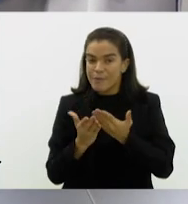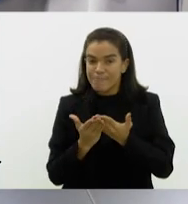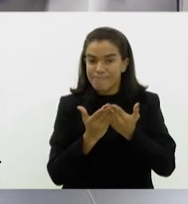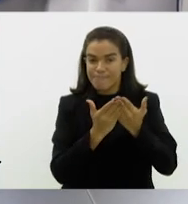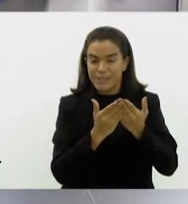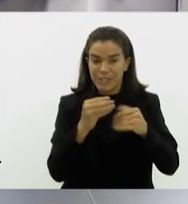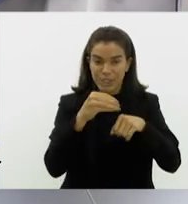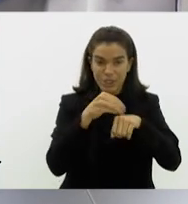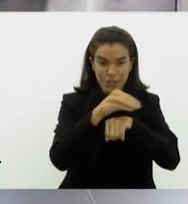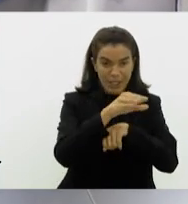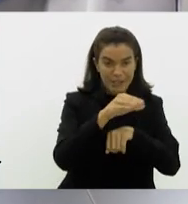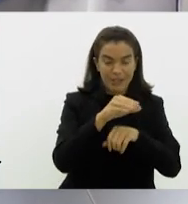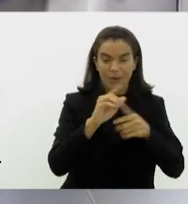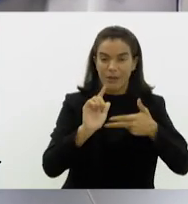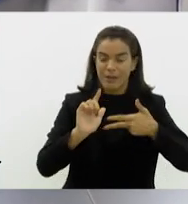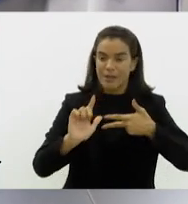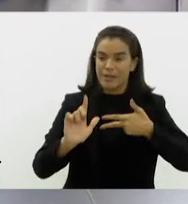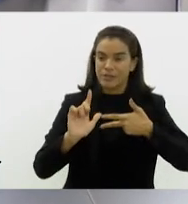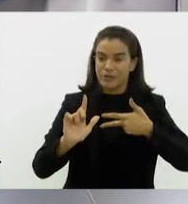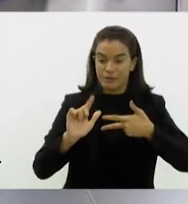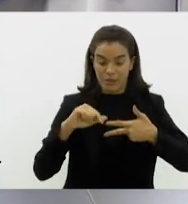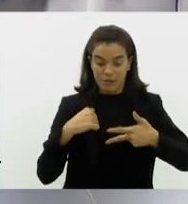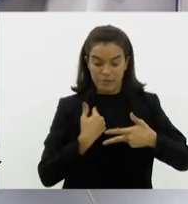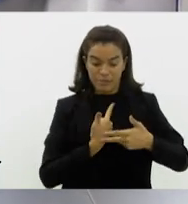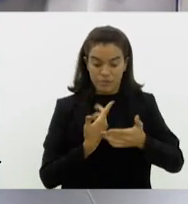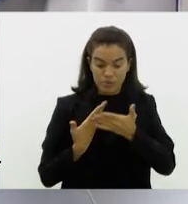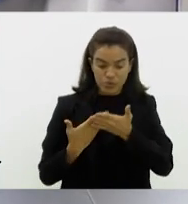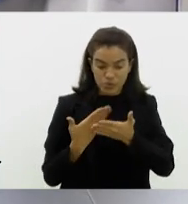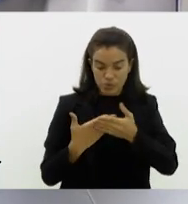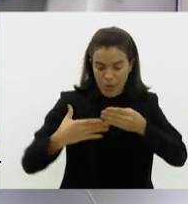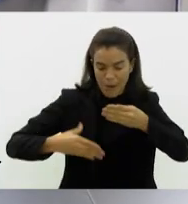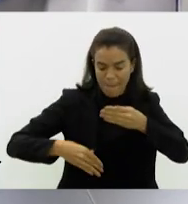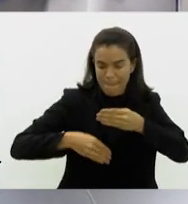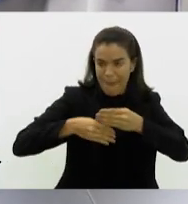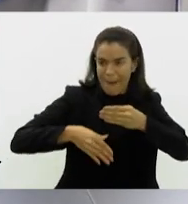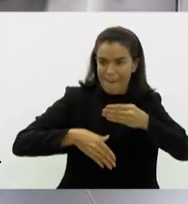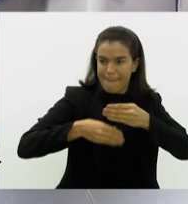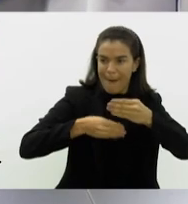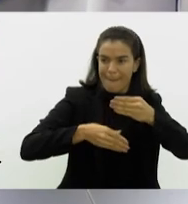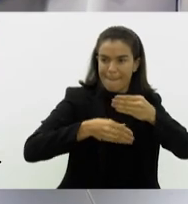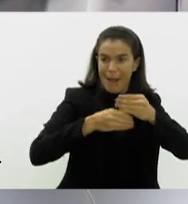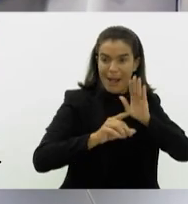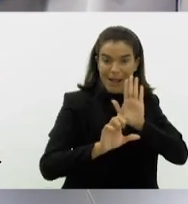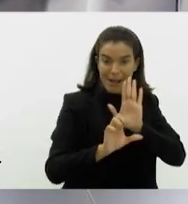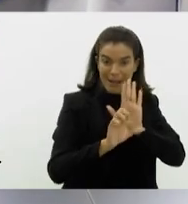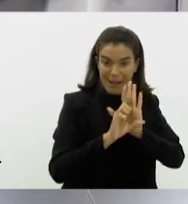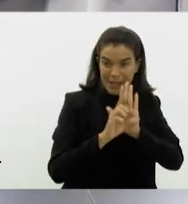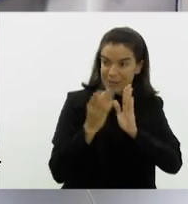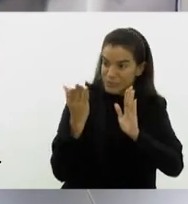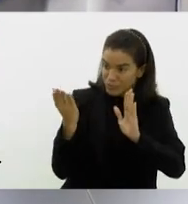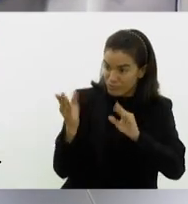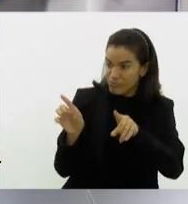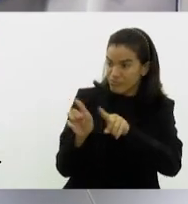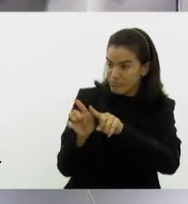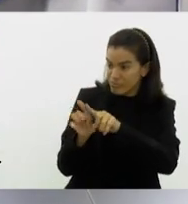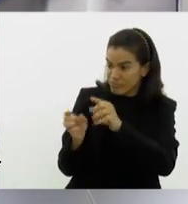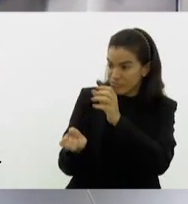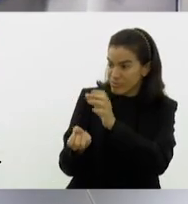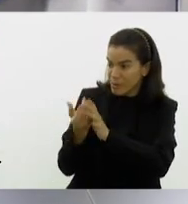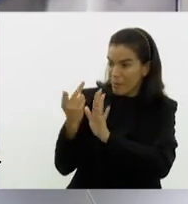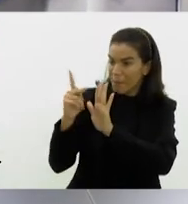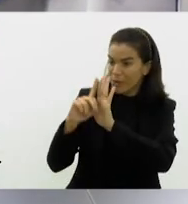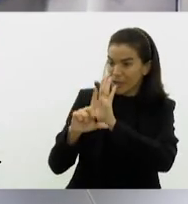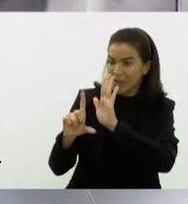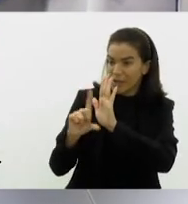Mink, é porque a gente fez um estudo de compilar toda a legislação estadual, inclusive leis de Vossa Excelência e projetos de Vossa